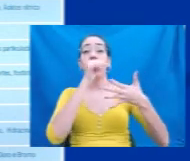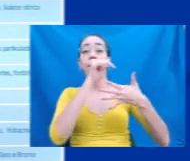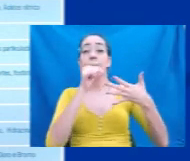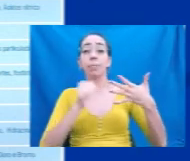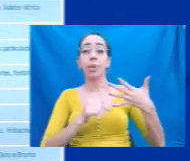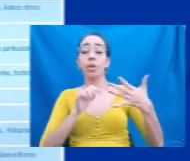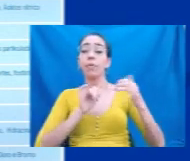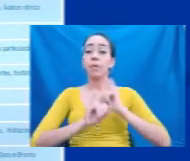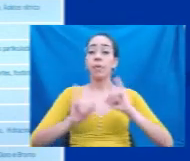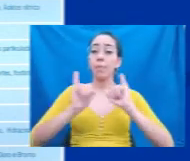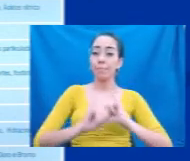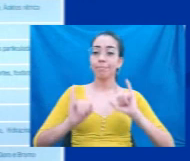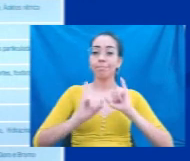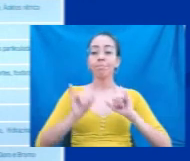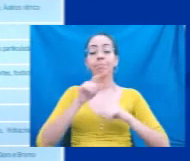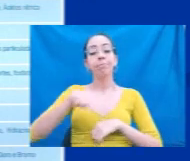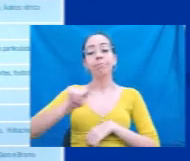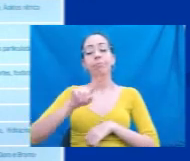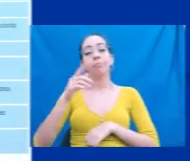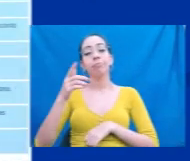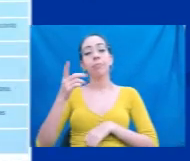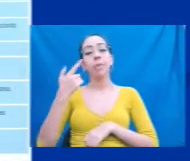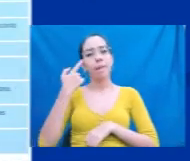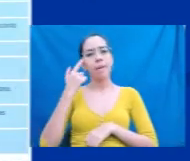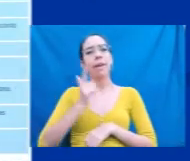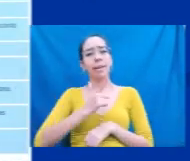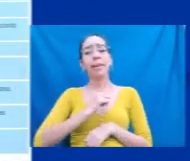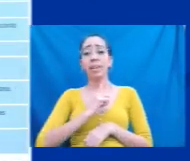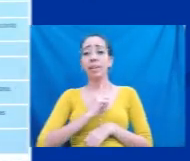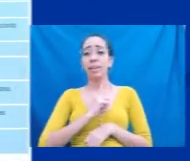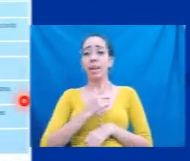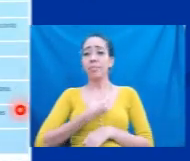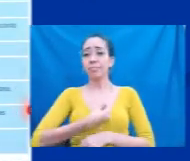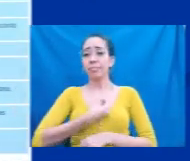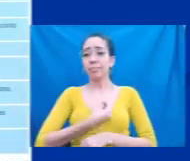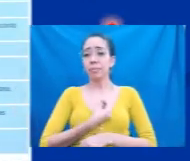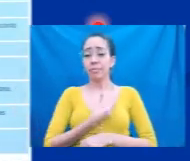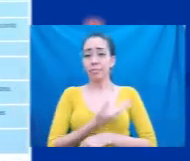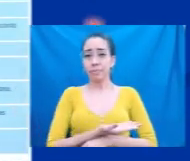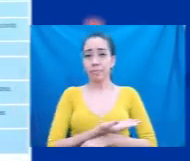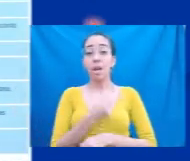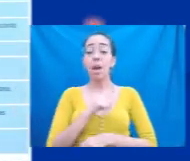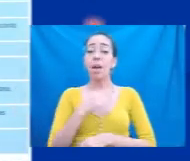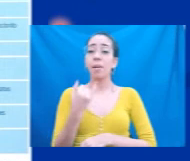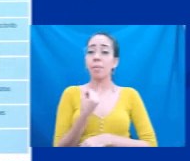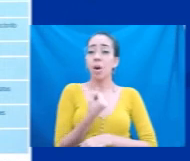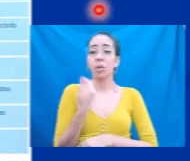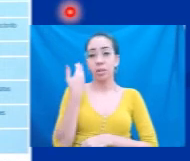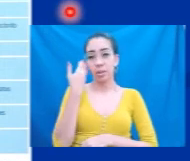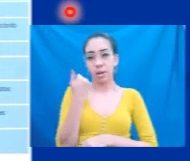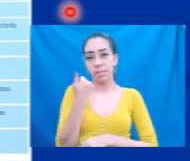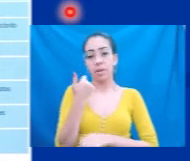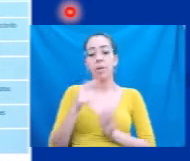né, uma noção, que é uma informação extremamente importante que eu tenho que, né, ter em mãos, eu tenho que